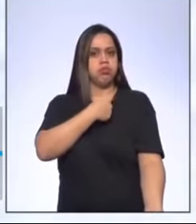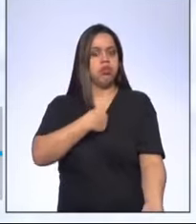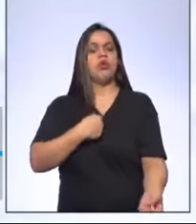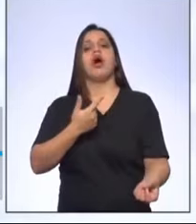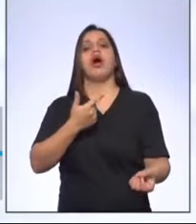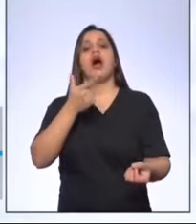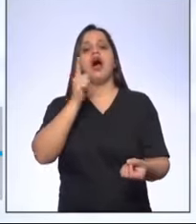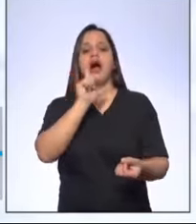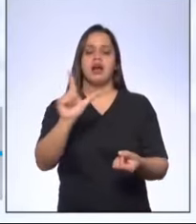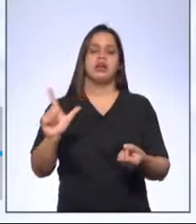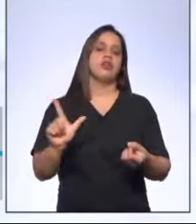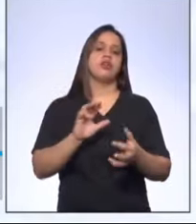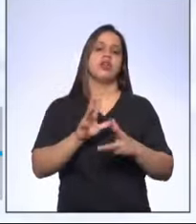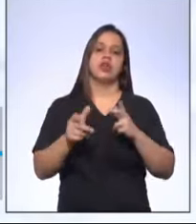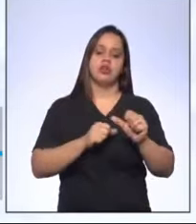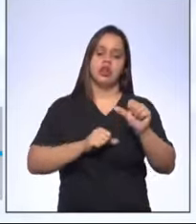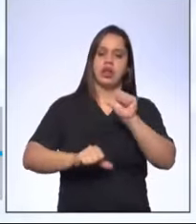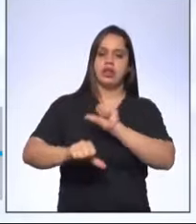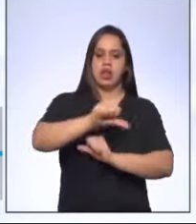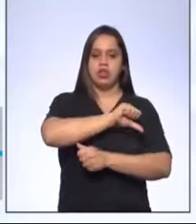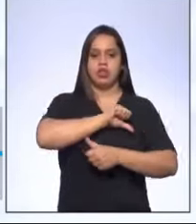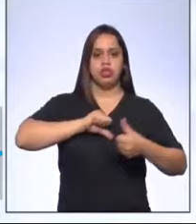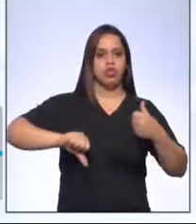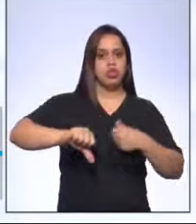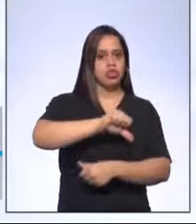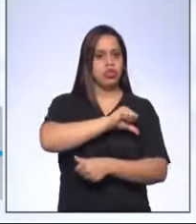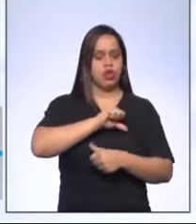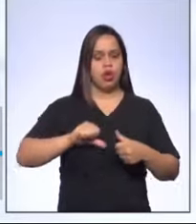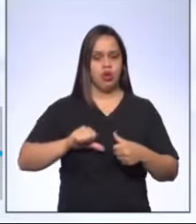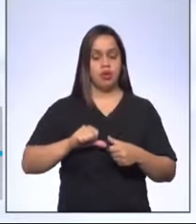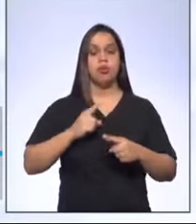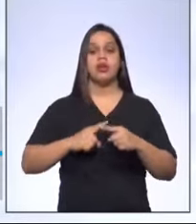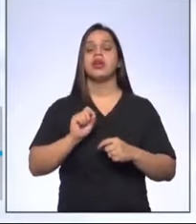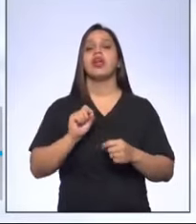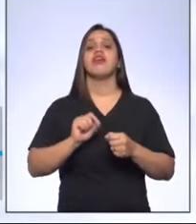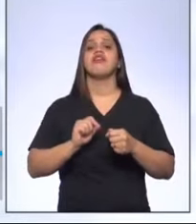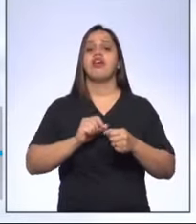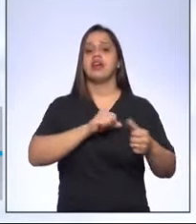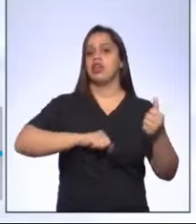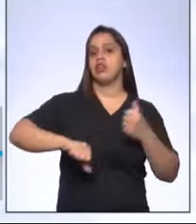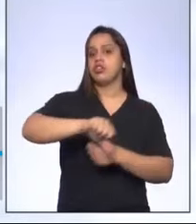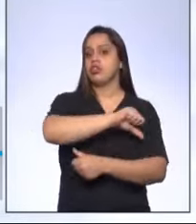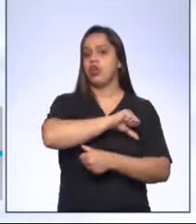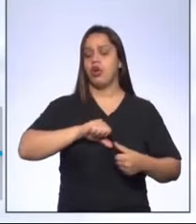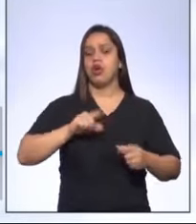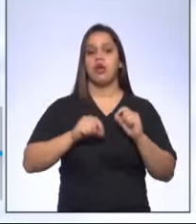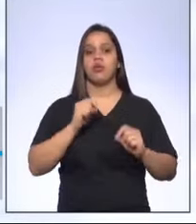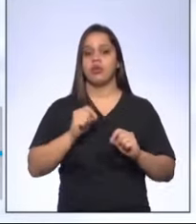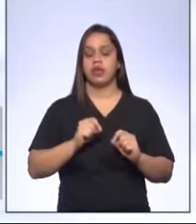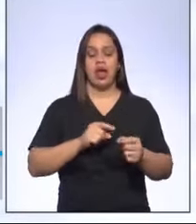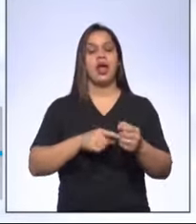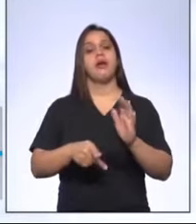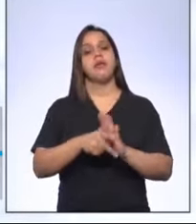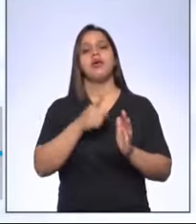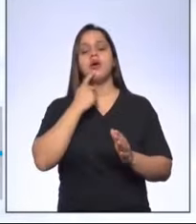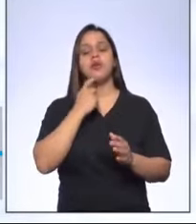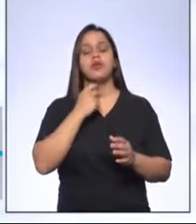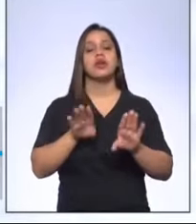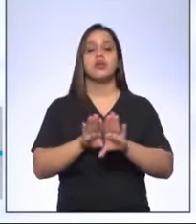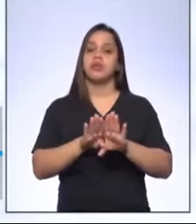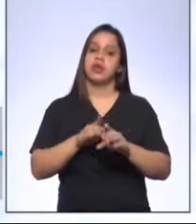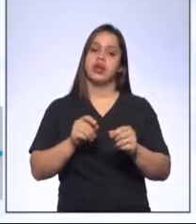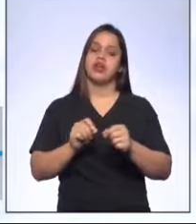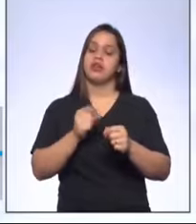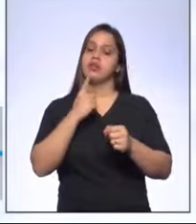troca gasosa, porque quem vai fazer essa troca? É a célula do sangue. Você tem que lembrar que o sangue ele passa por todas as células, deixando